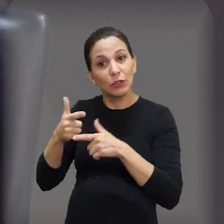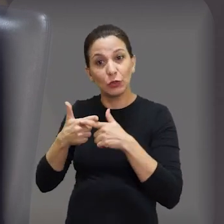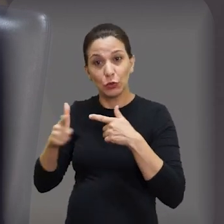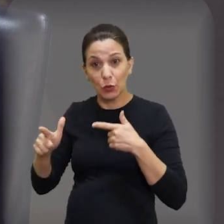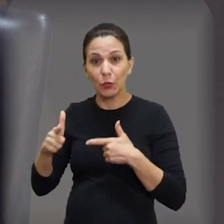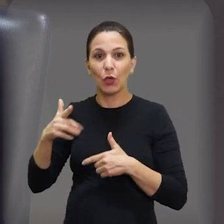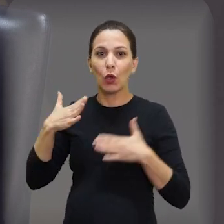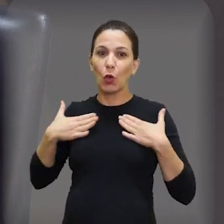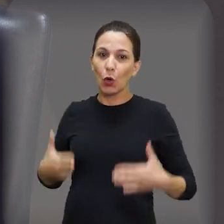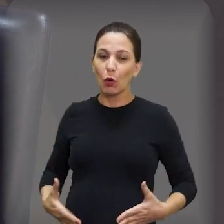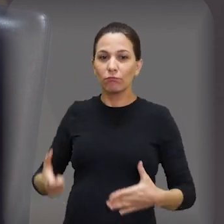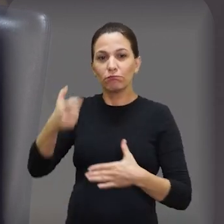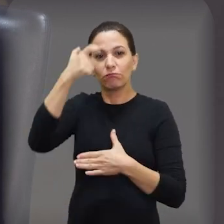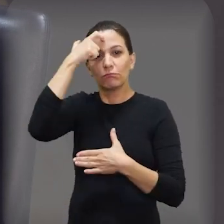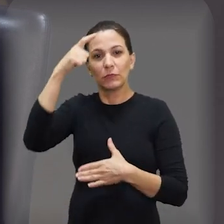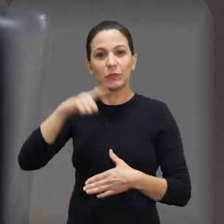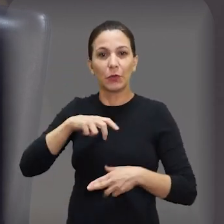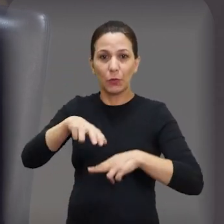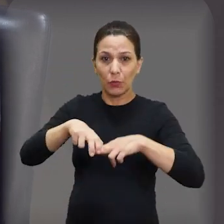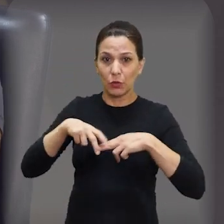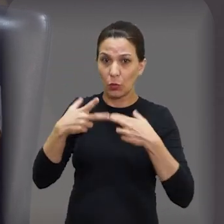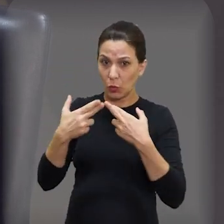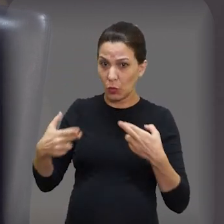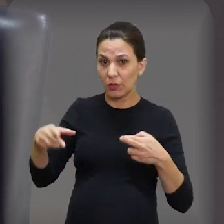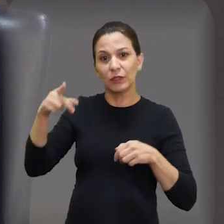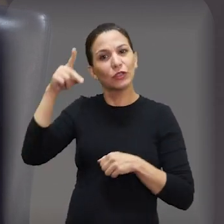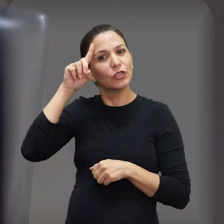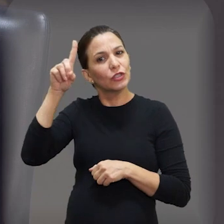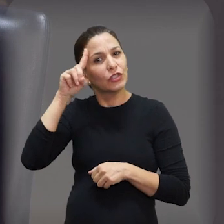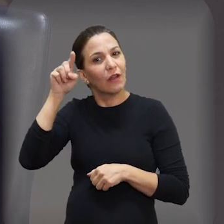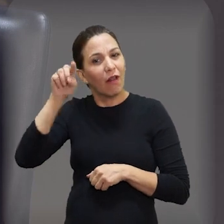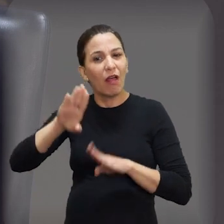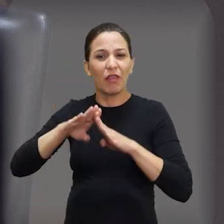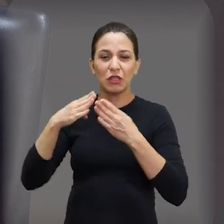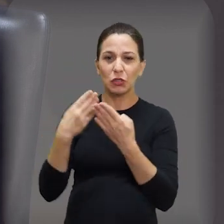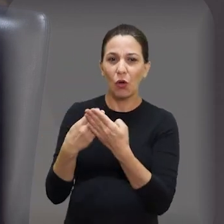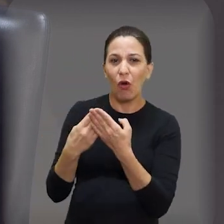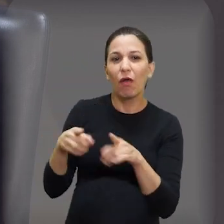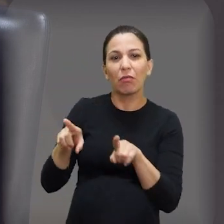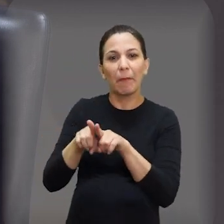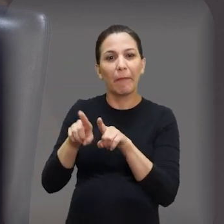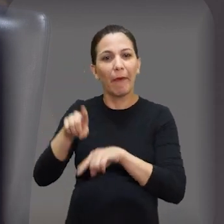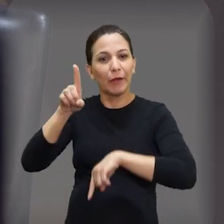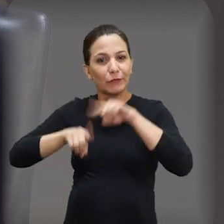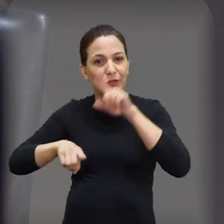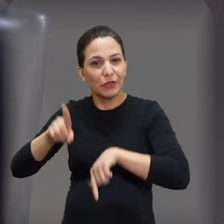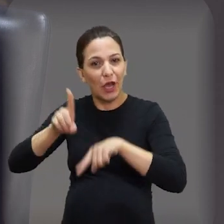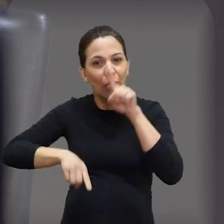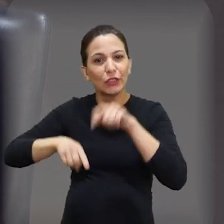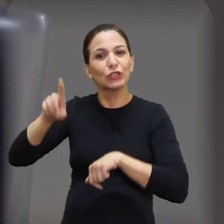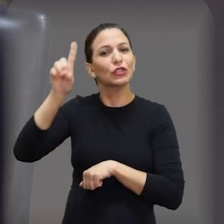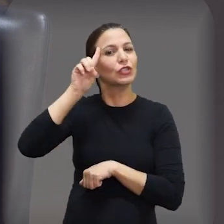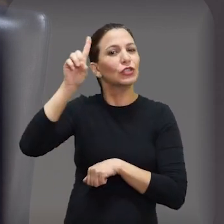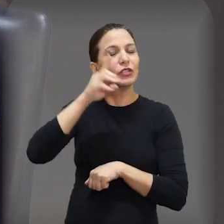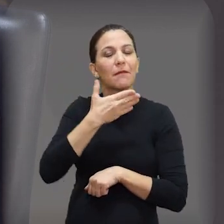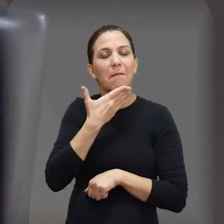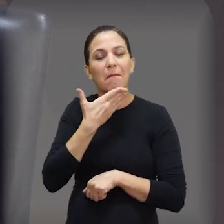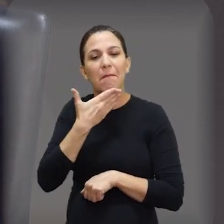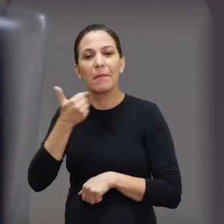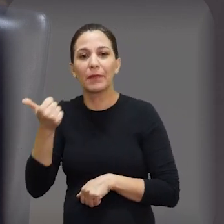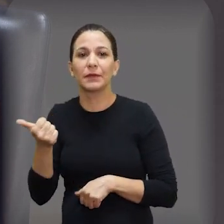sendo muito prejudicada. No Pilates a gente consegue trabalhar a consciência corporal dessas pessoas e com